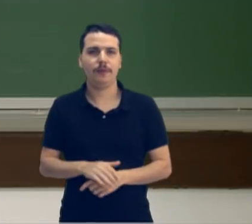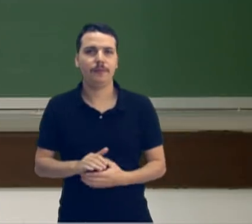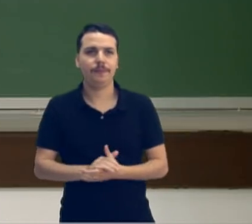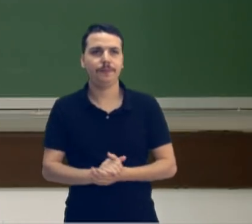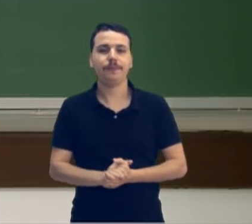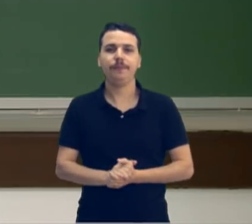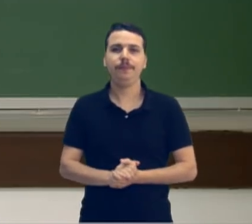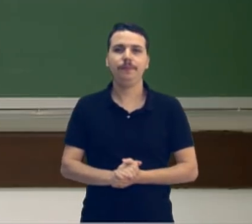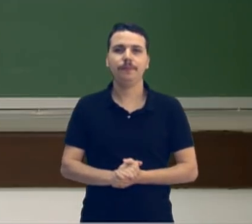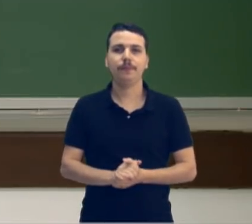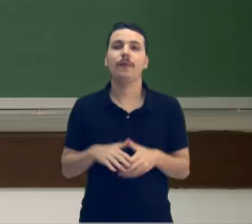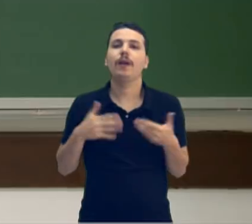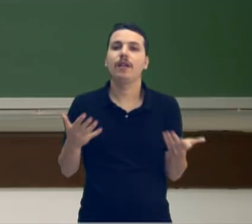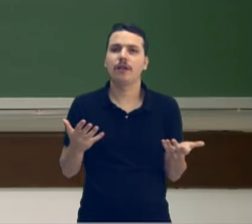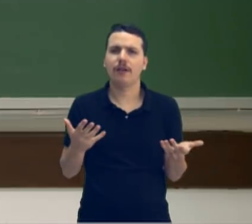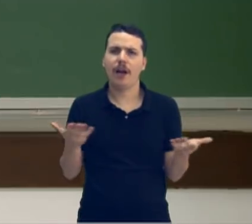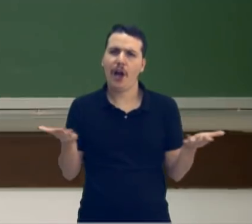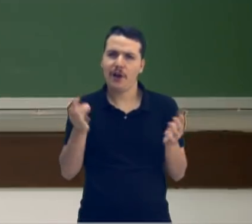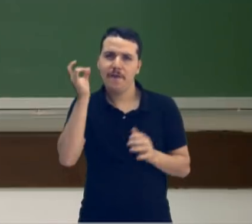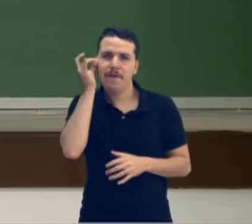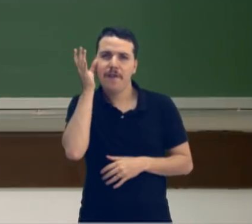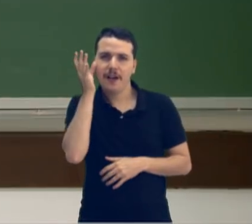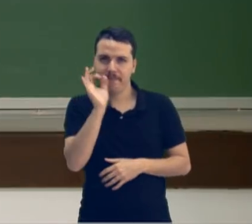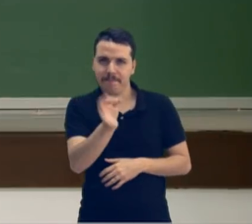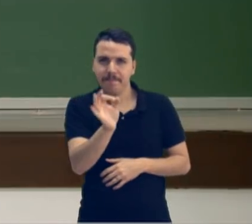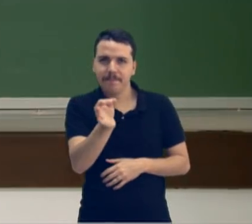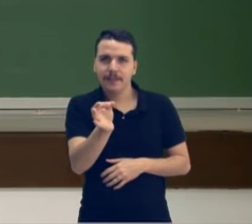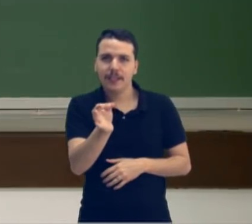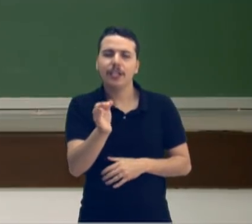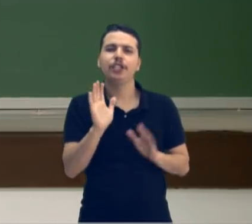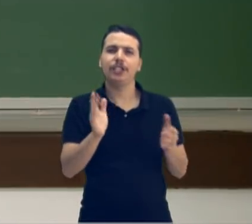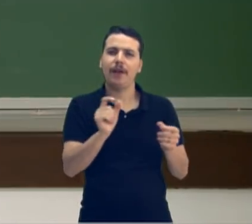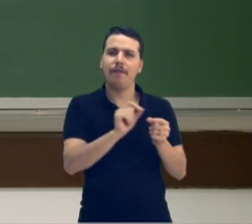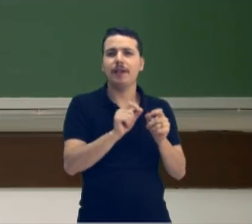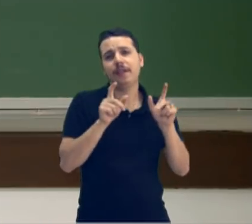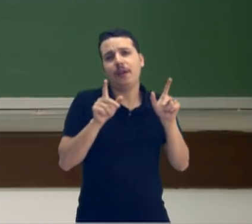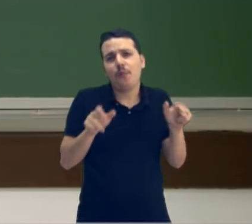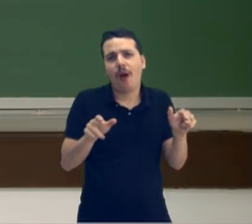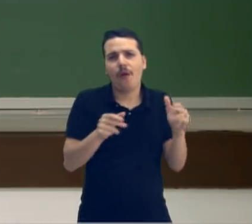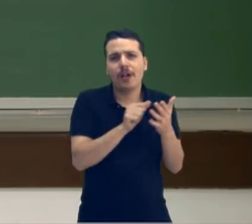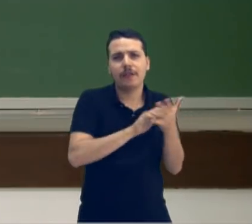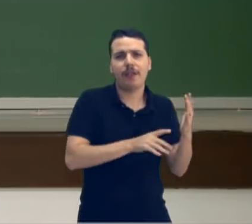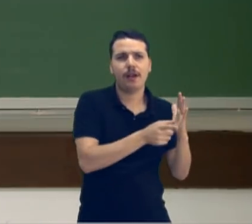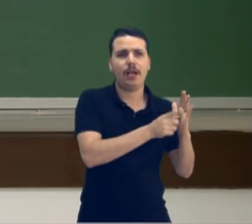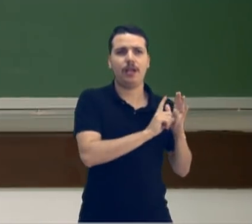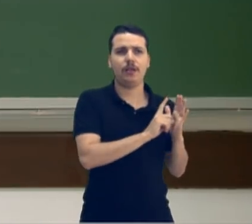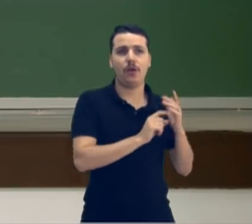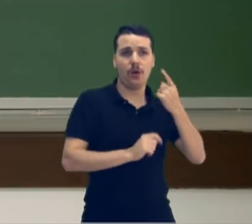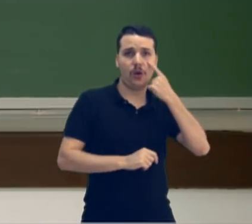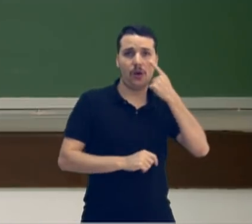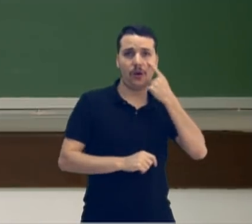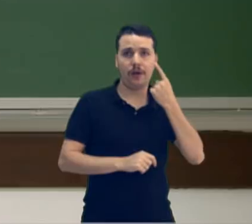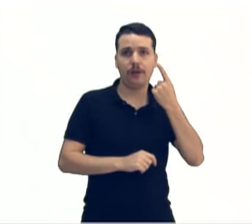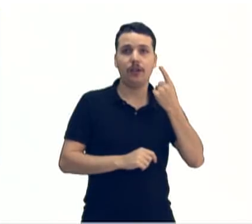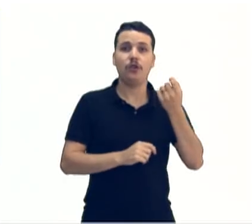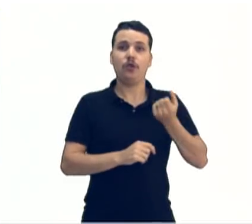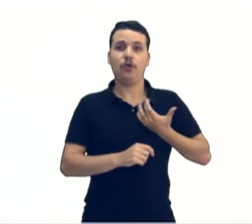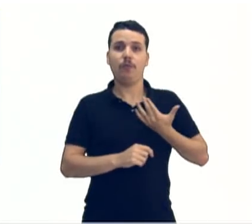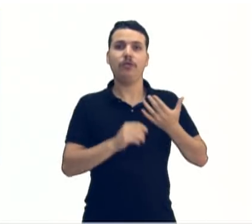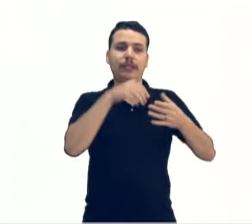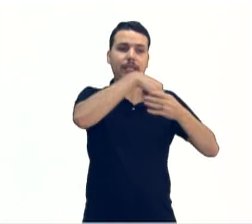E aí? Ficou fácil, né? Porque a gente já fez a mesma ideia do exercício anterior. Então, olha lá. Múltiplos de